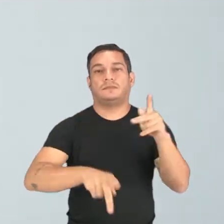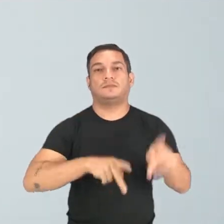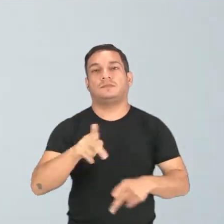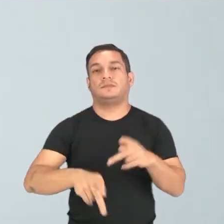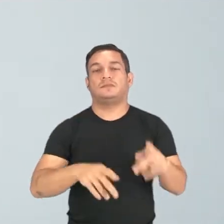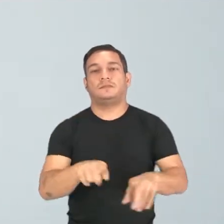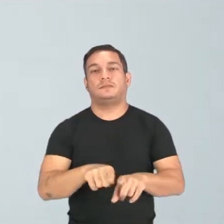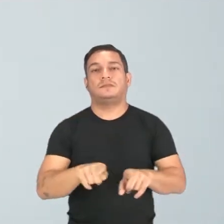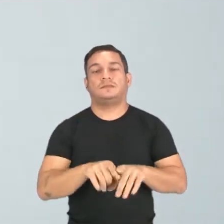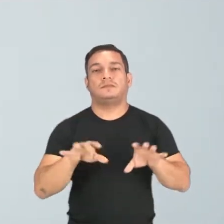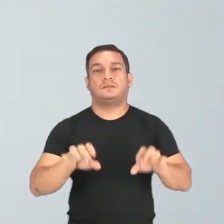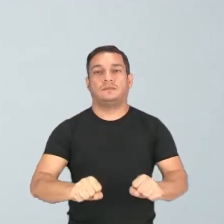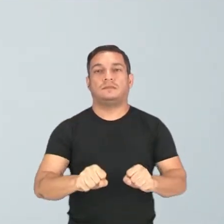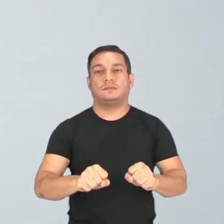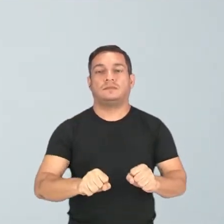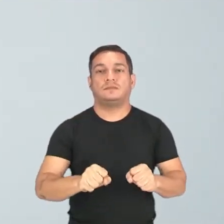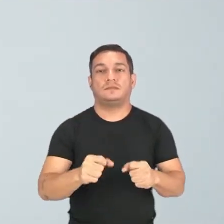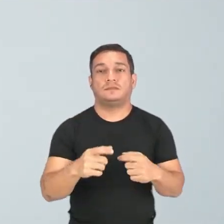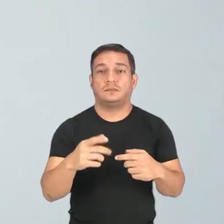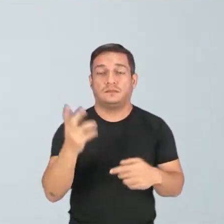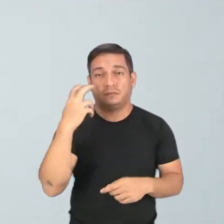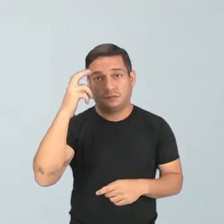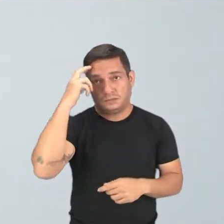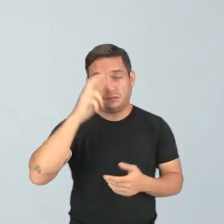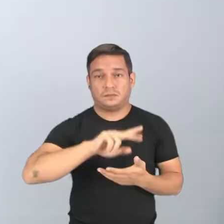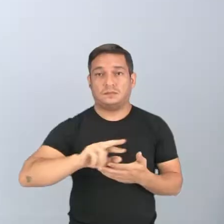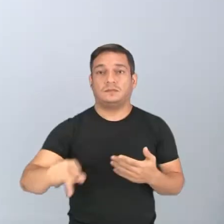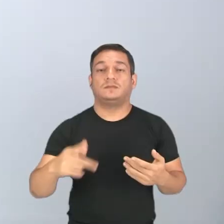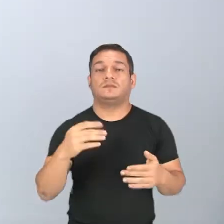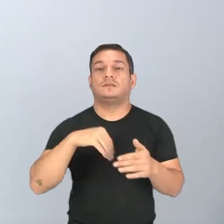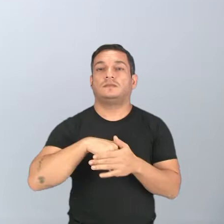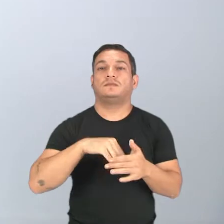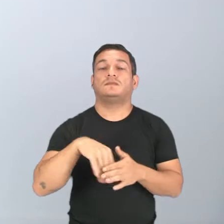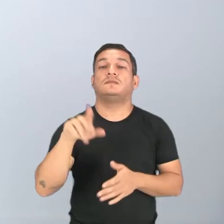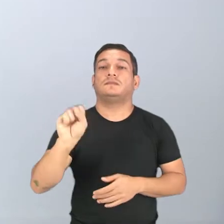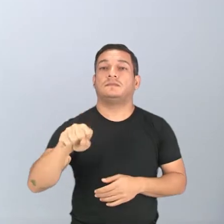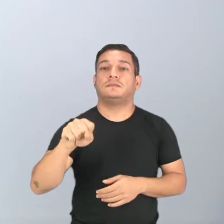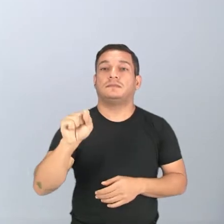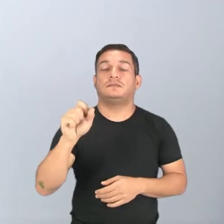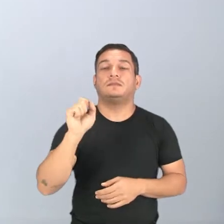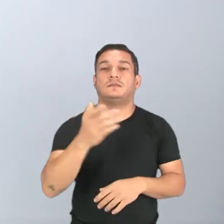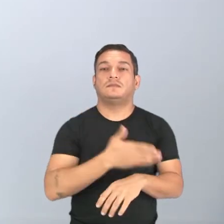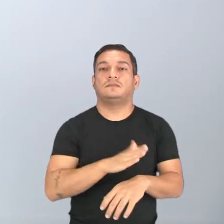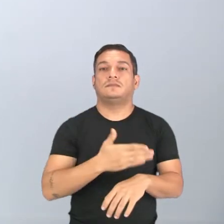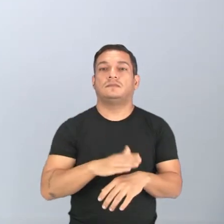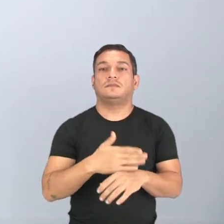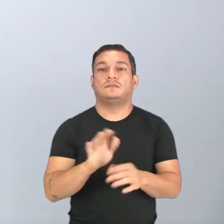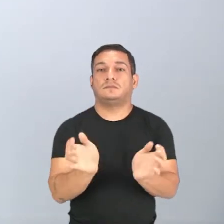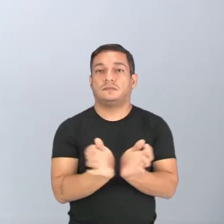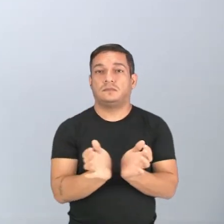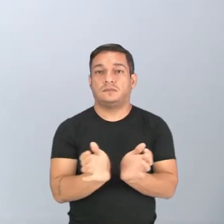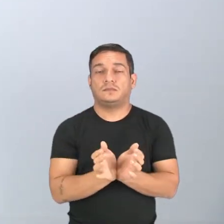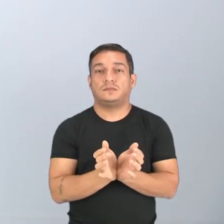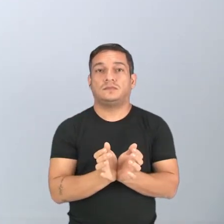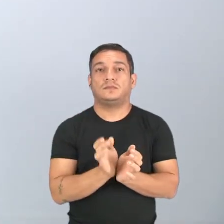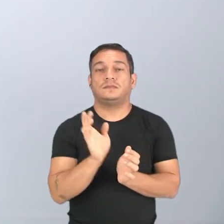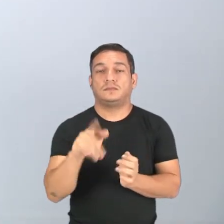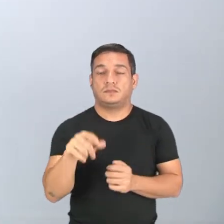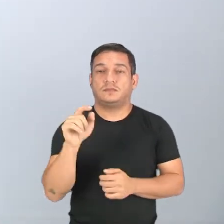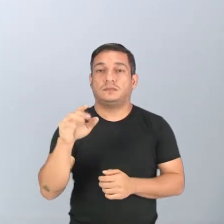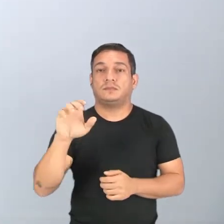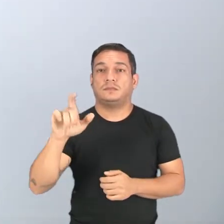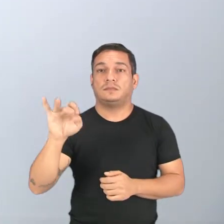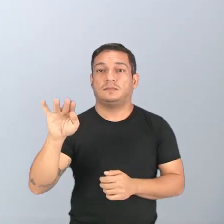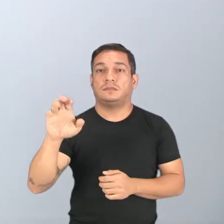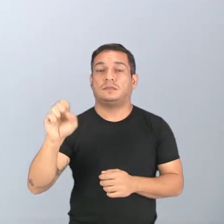se apropria desses elementos culturais. Então, o futebol era sim, né, praticada pela elite, era uma coisa que era das elites,